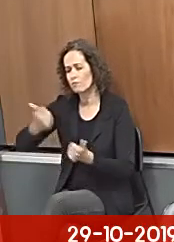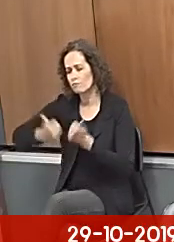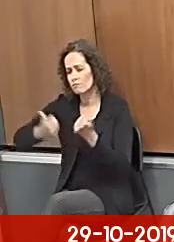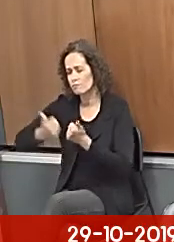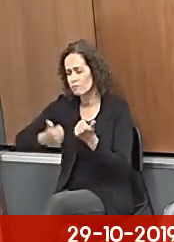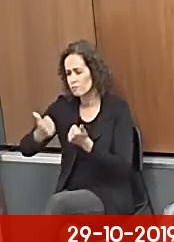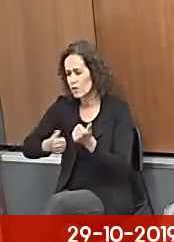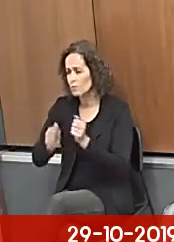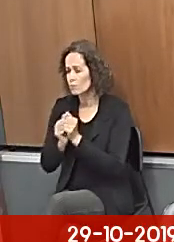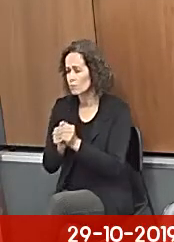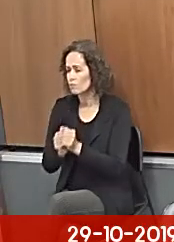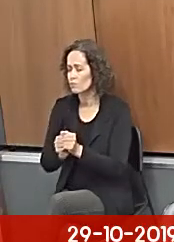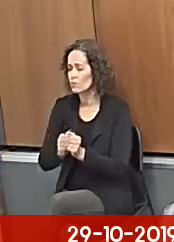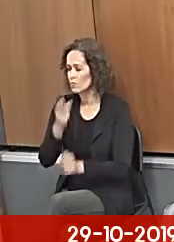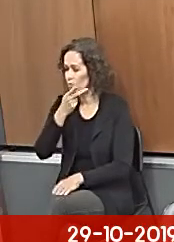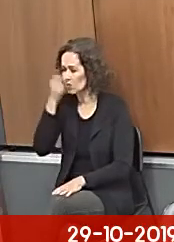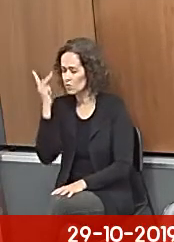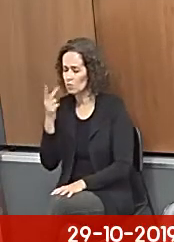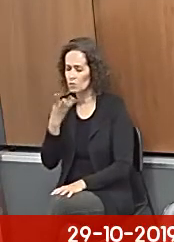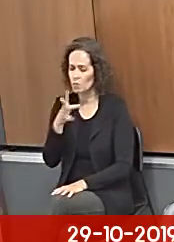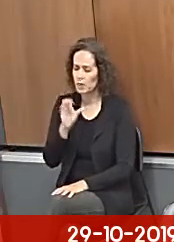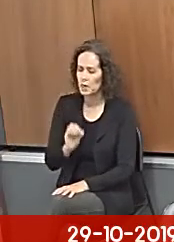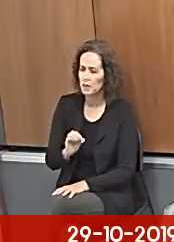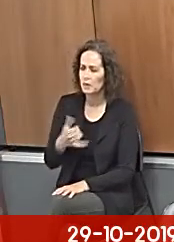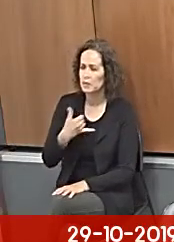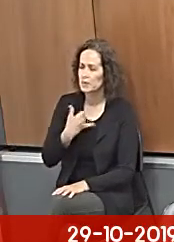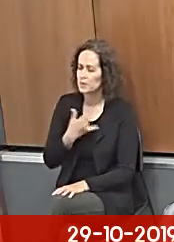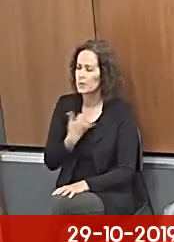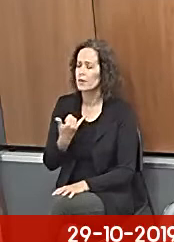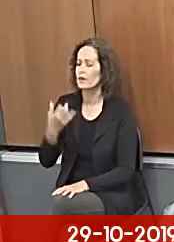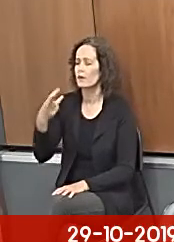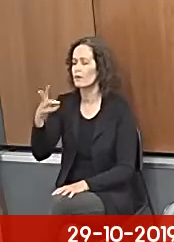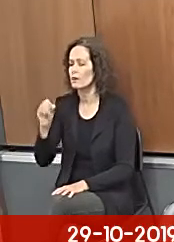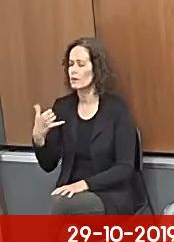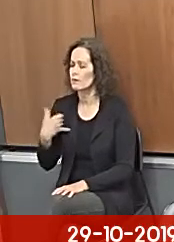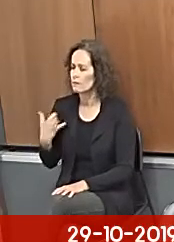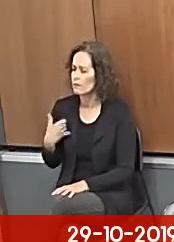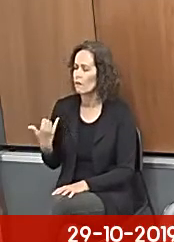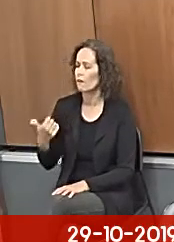de 40, de 30, de 20, de 15.